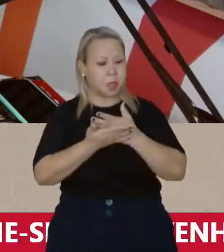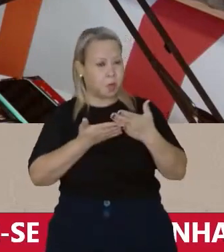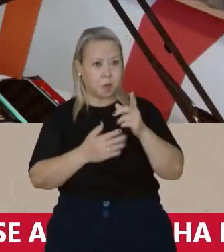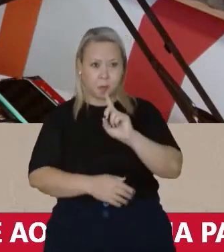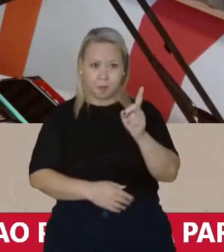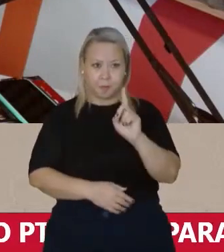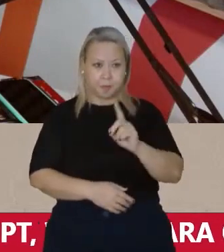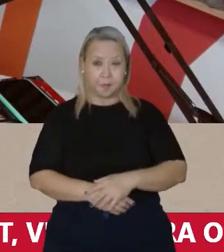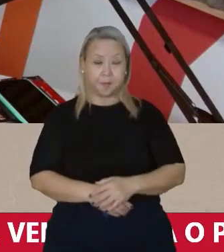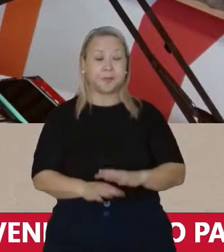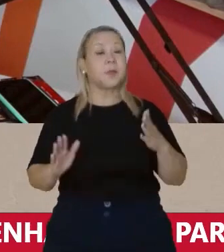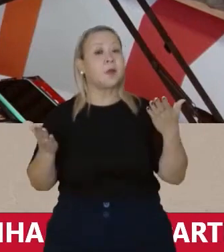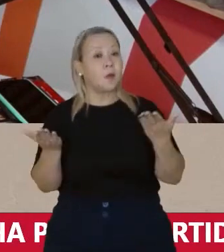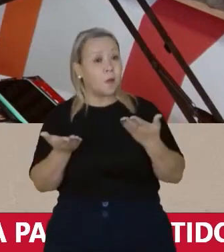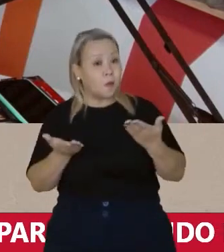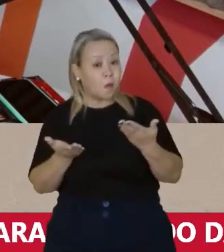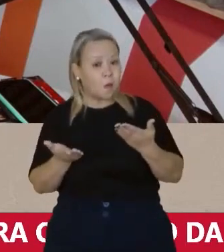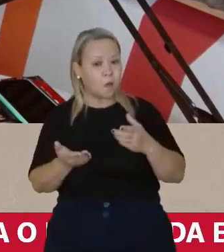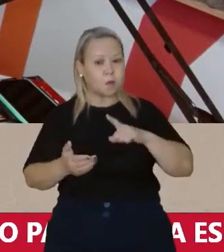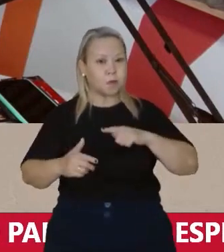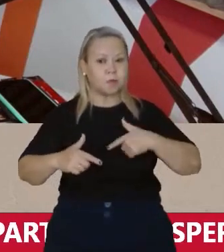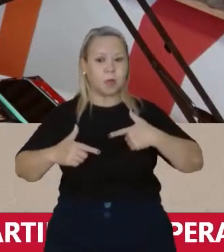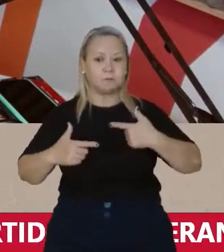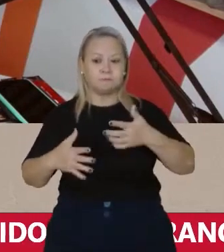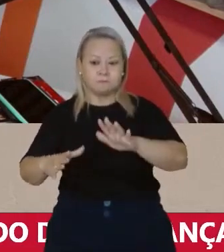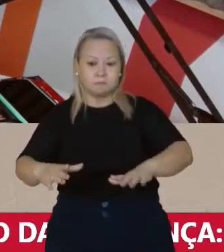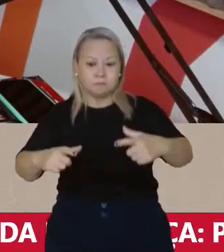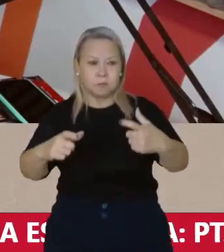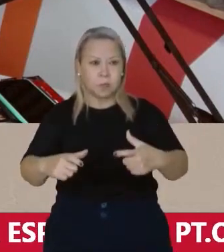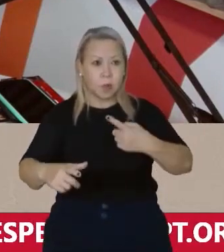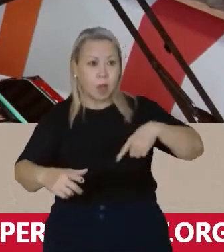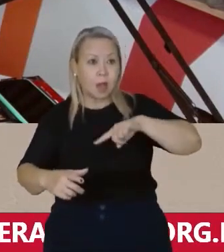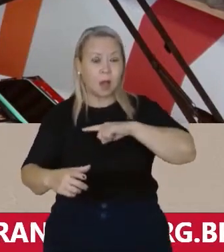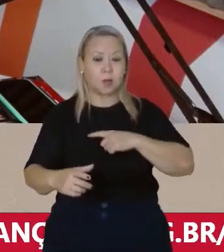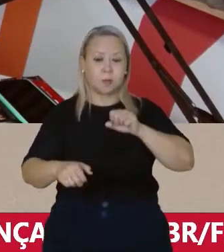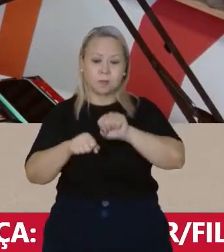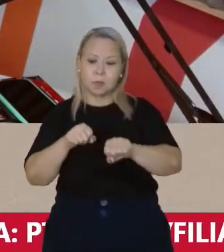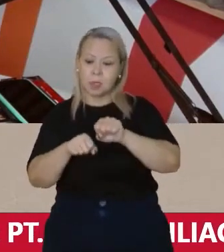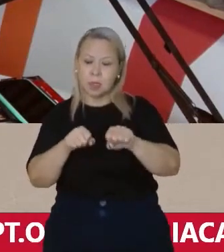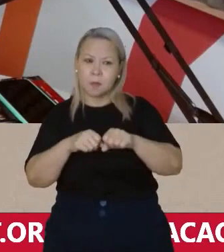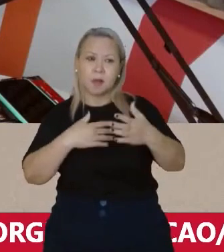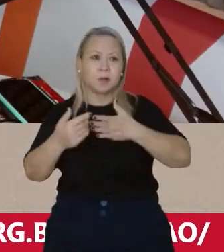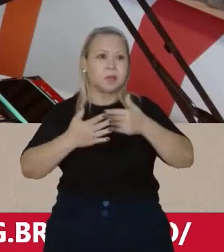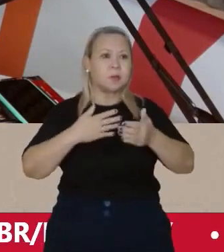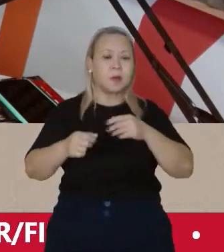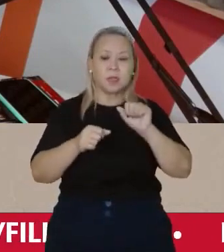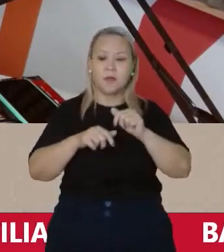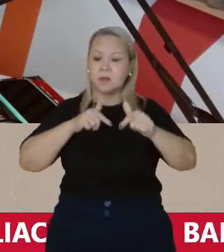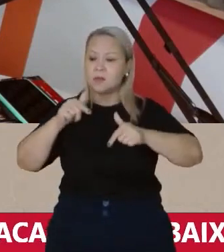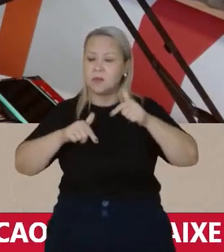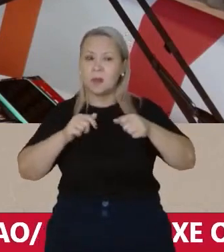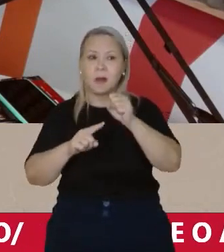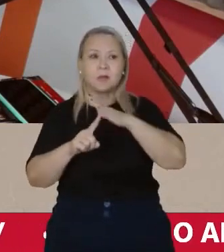Uhum. Hoje, ver um terreiro quebrado, a nossa prática é fazer um trabalho